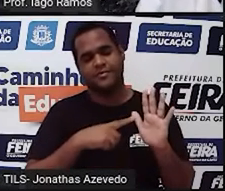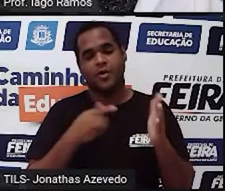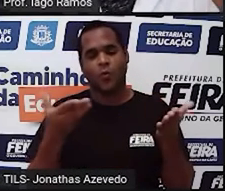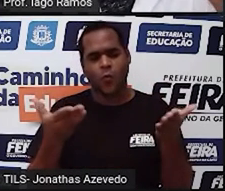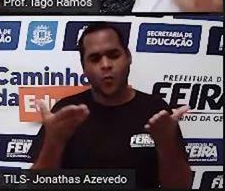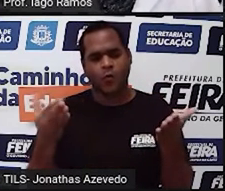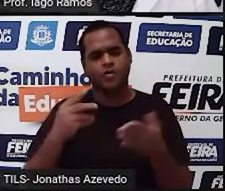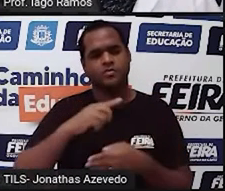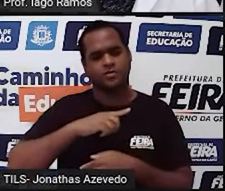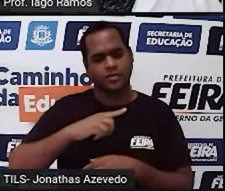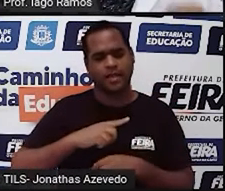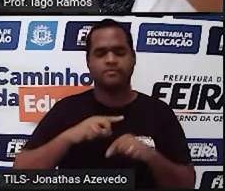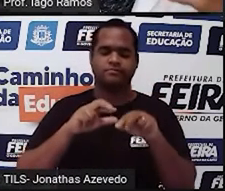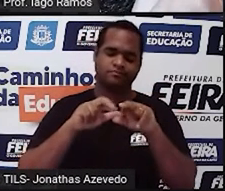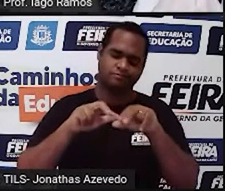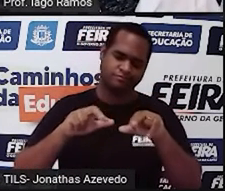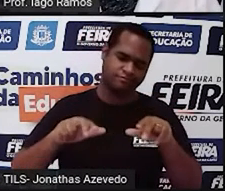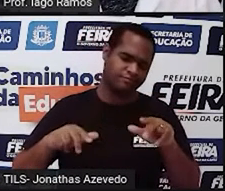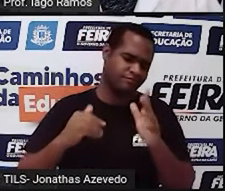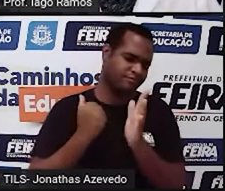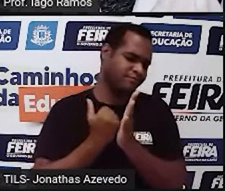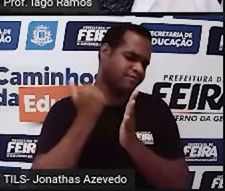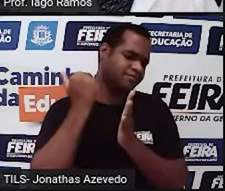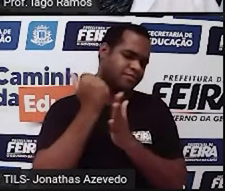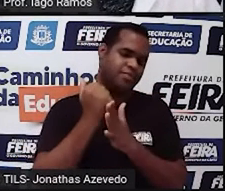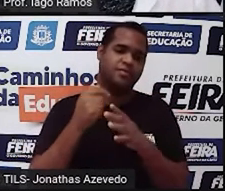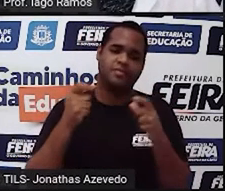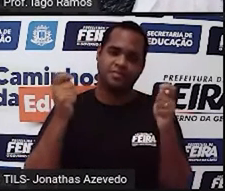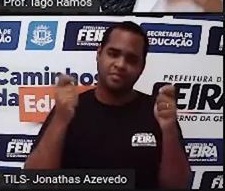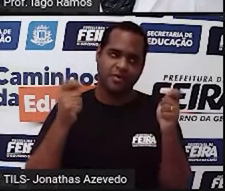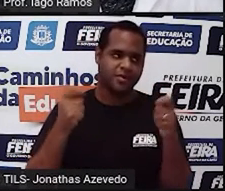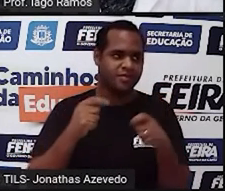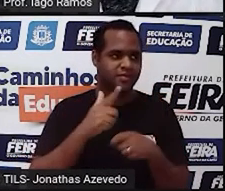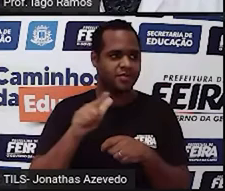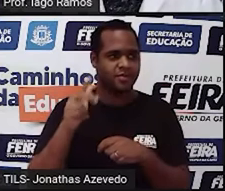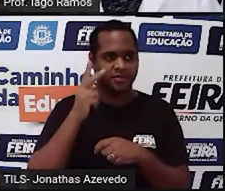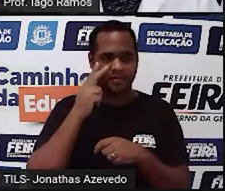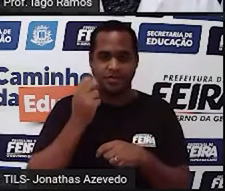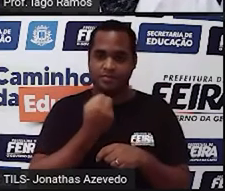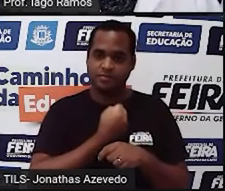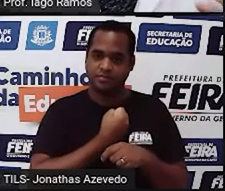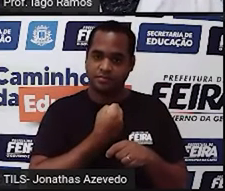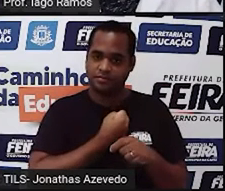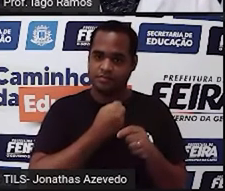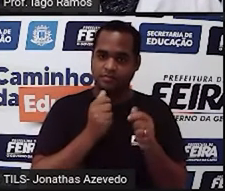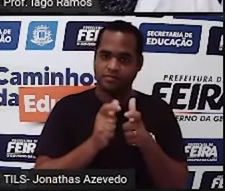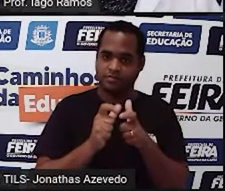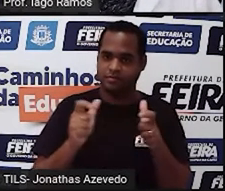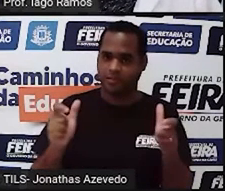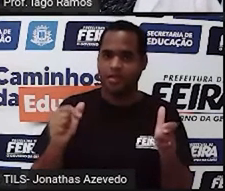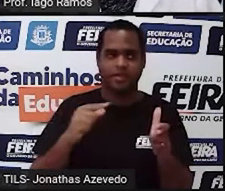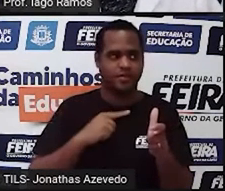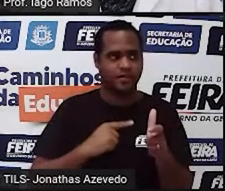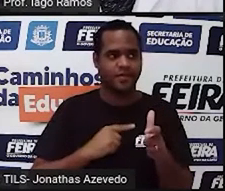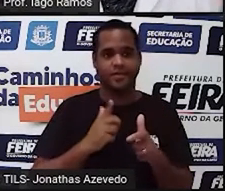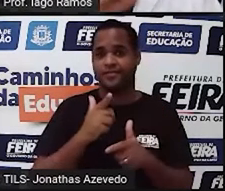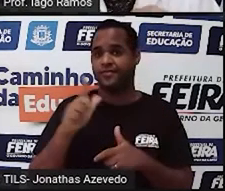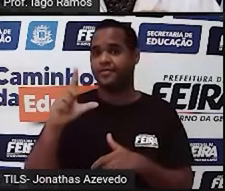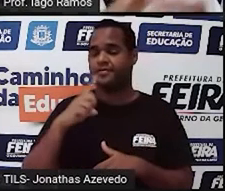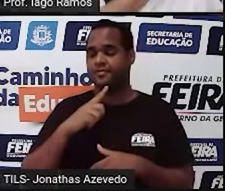atualmente esses números são outros e podem ser números maiores que esses né